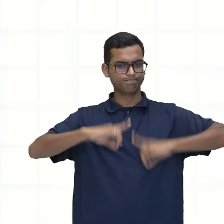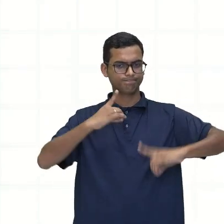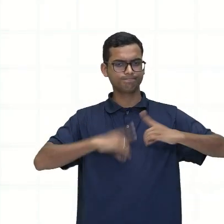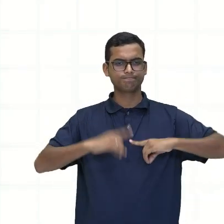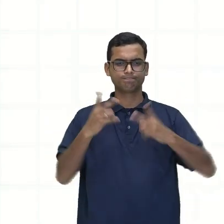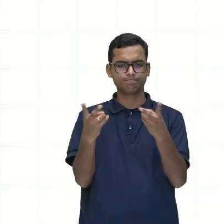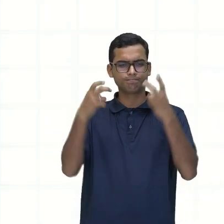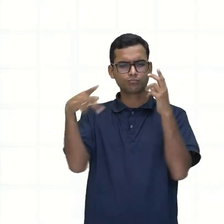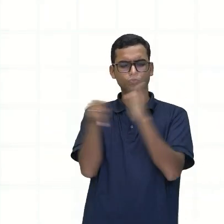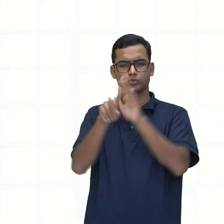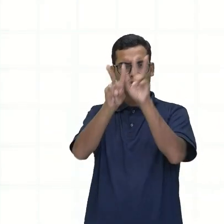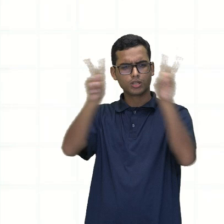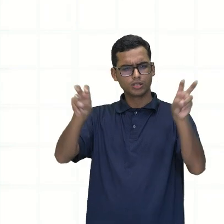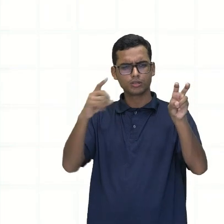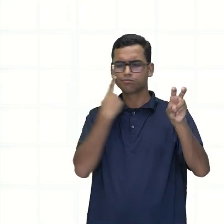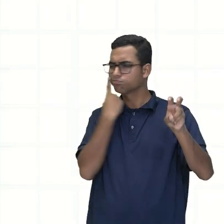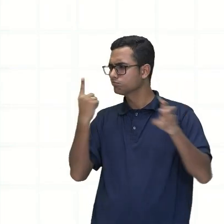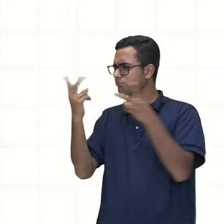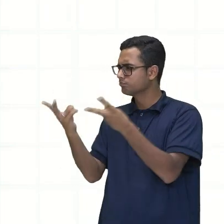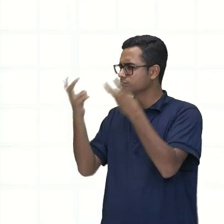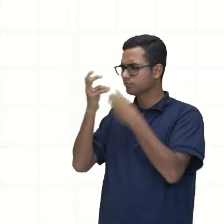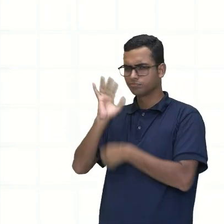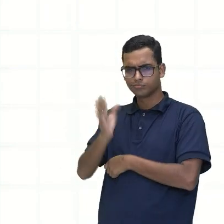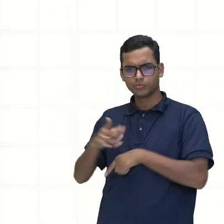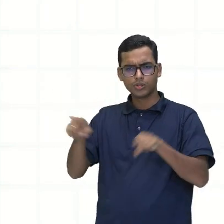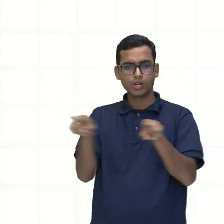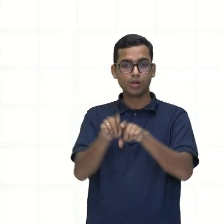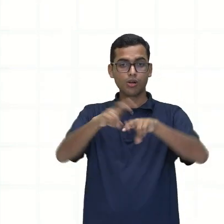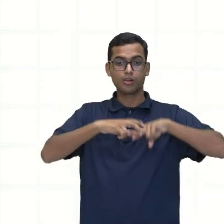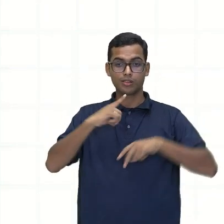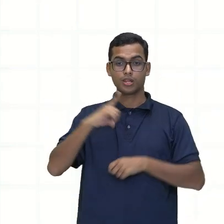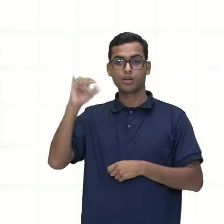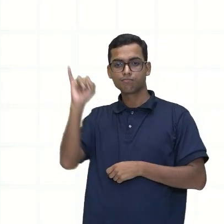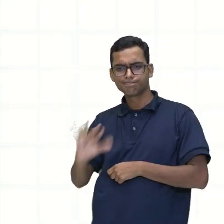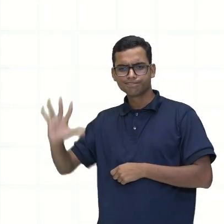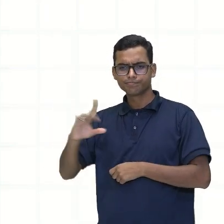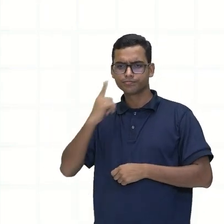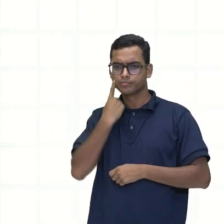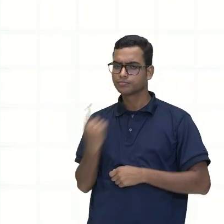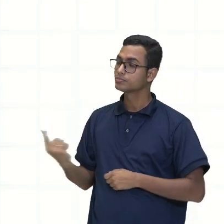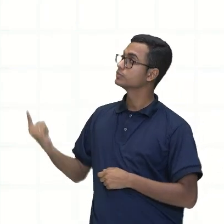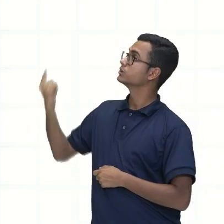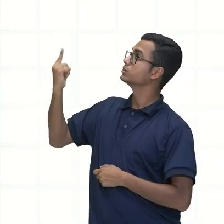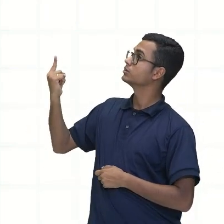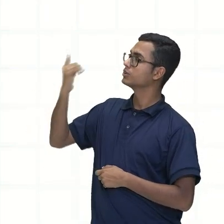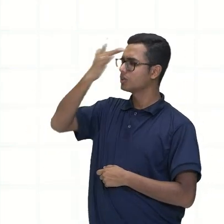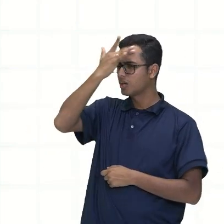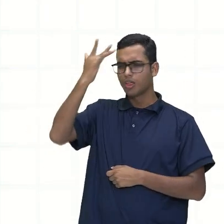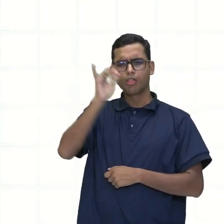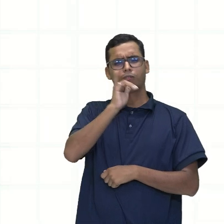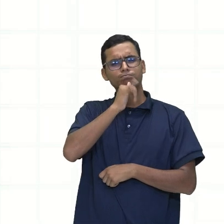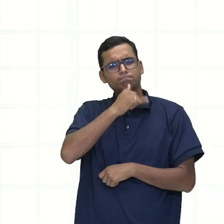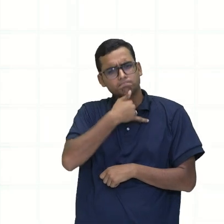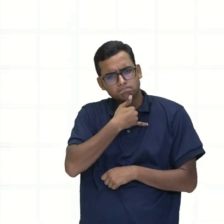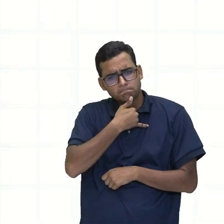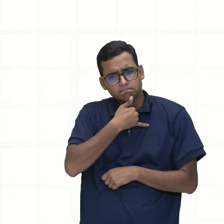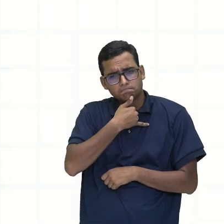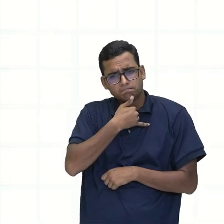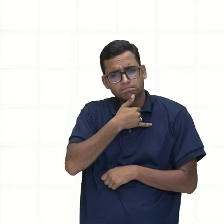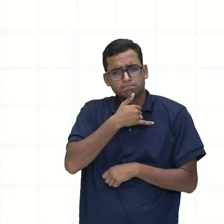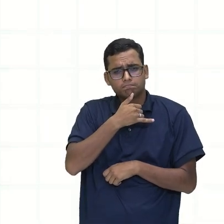assunto dele é depressão? Olha aqui, tem uma imagem, né, de uma pessoa triste, certo? Um olhar triste,